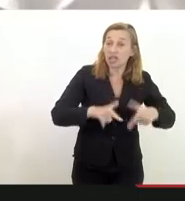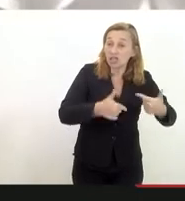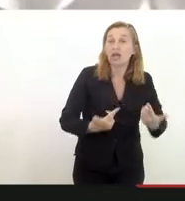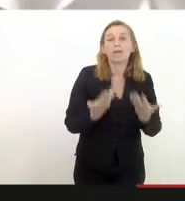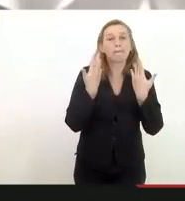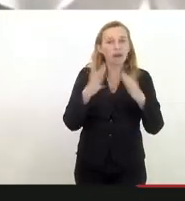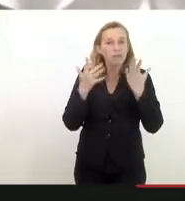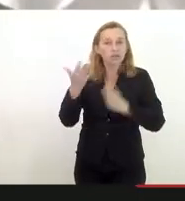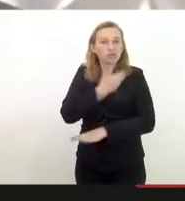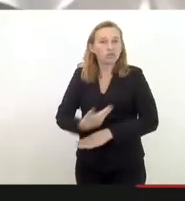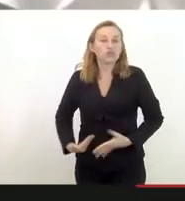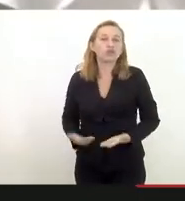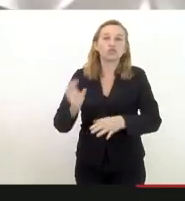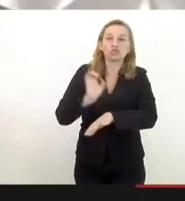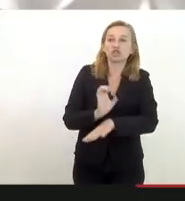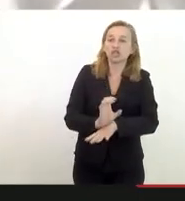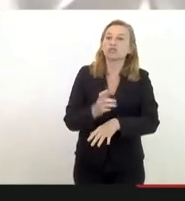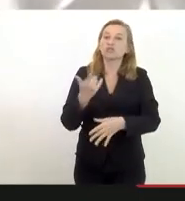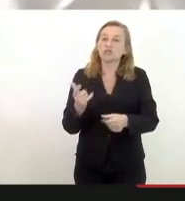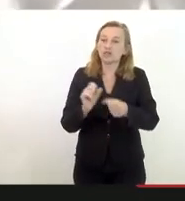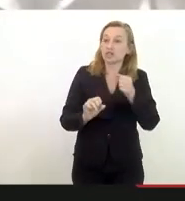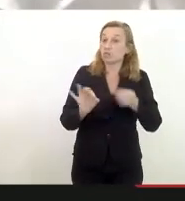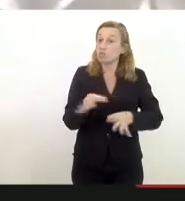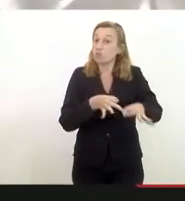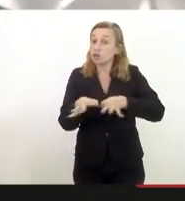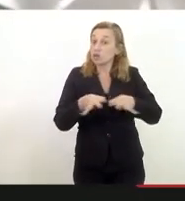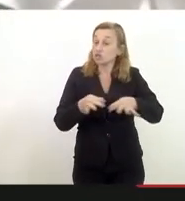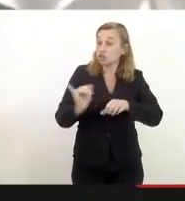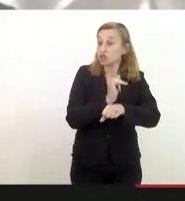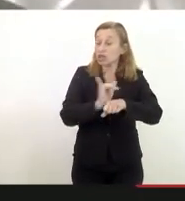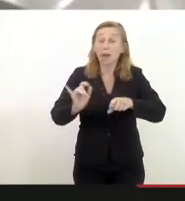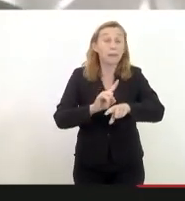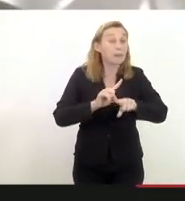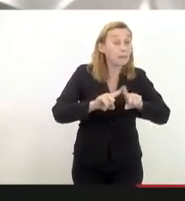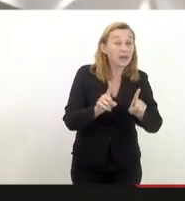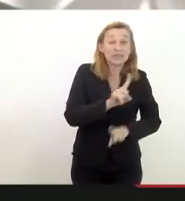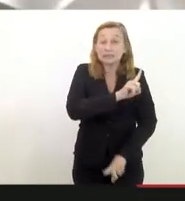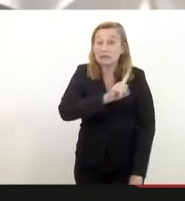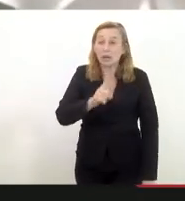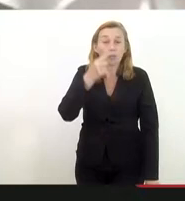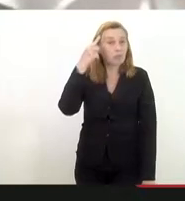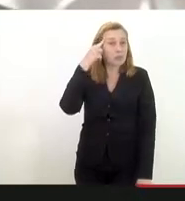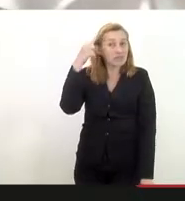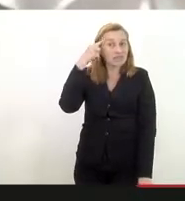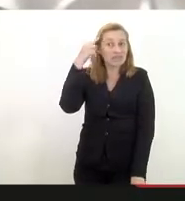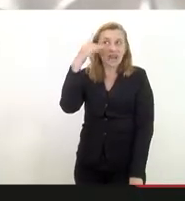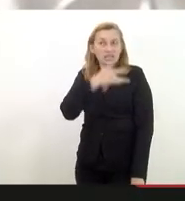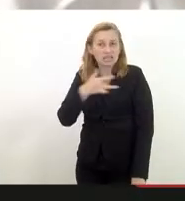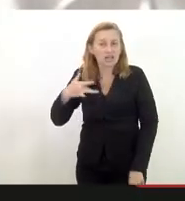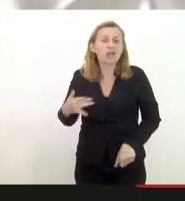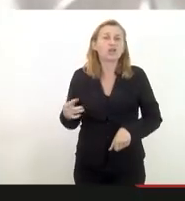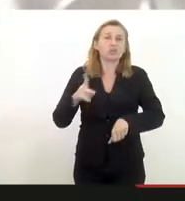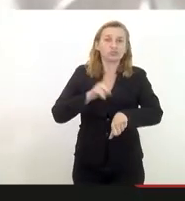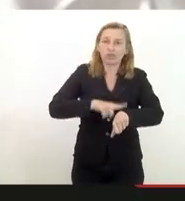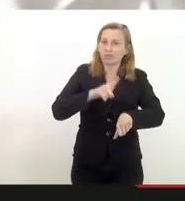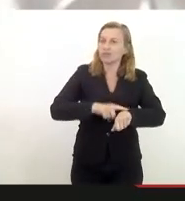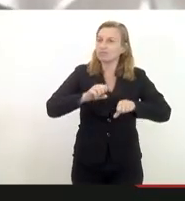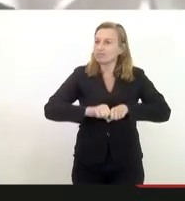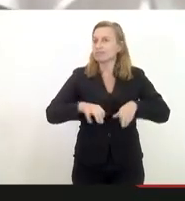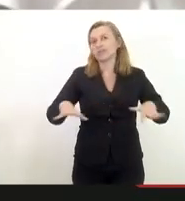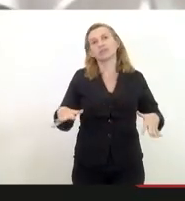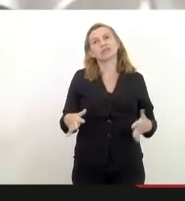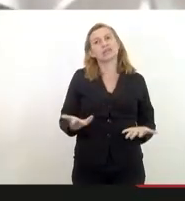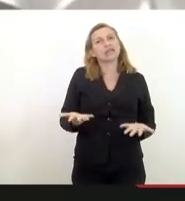do Estado por fazer um plano estratégico, mas não pensar em saúde em tempos de pandemia,